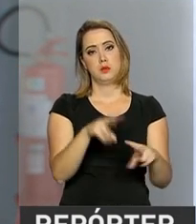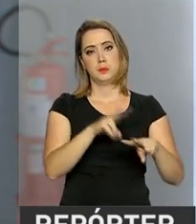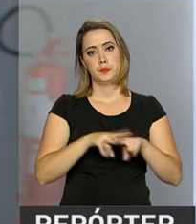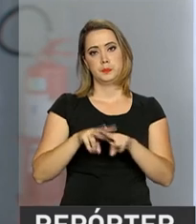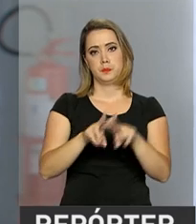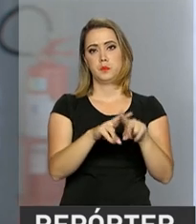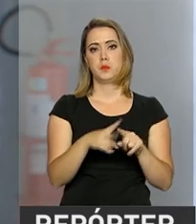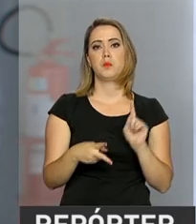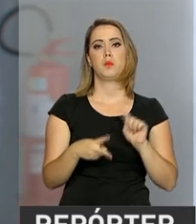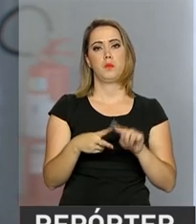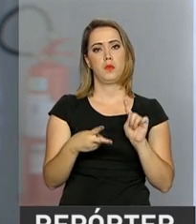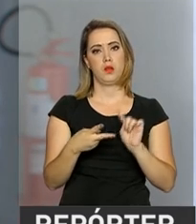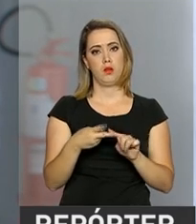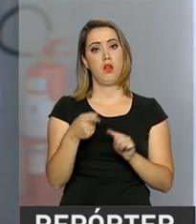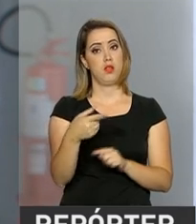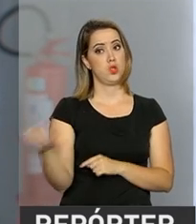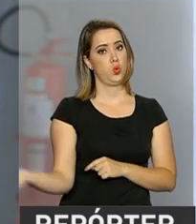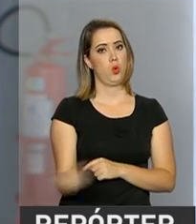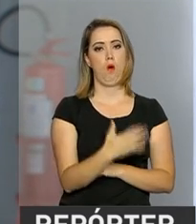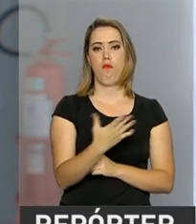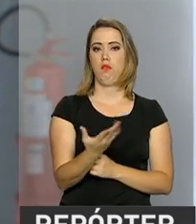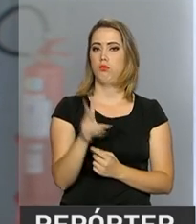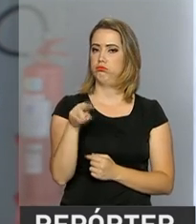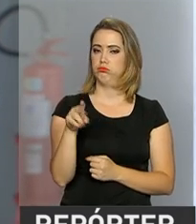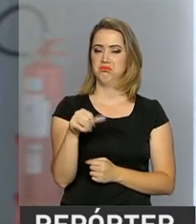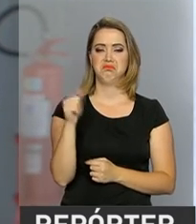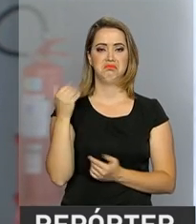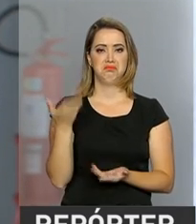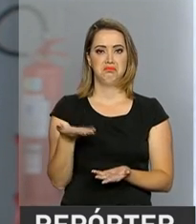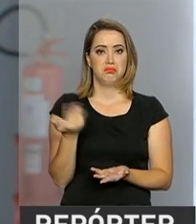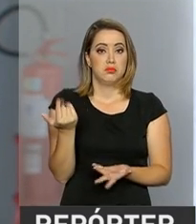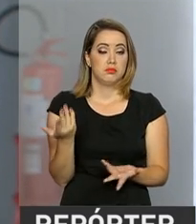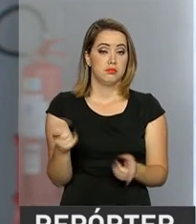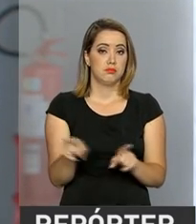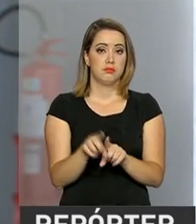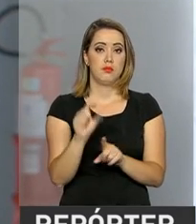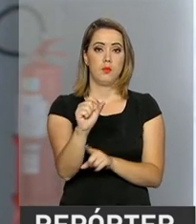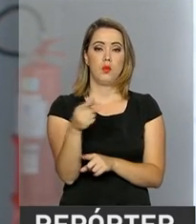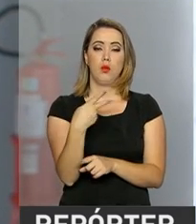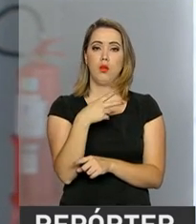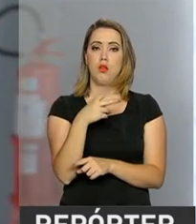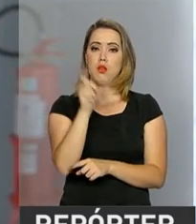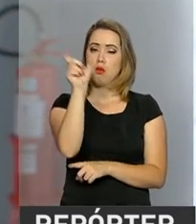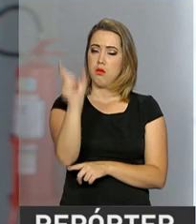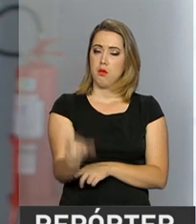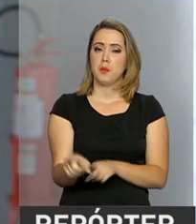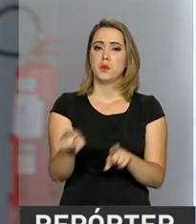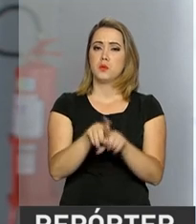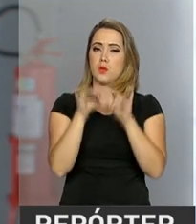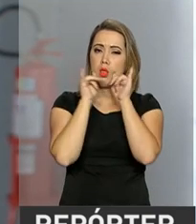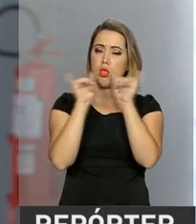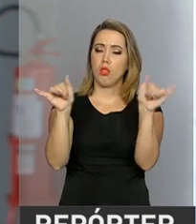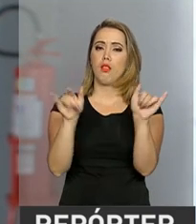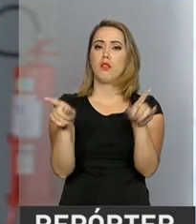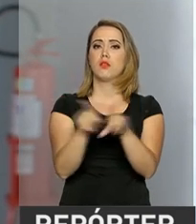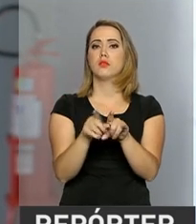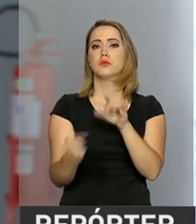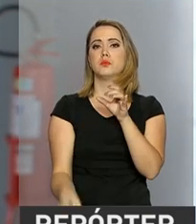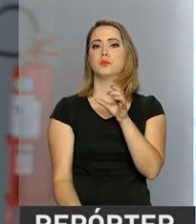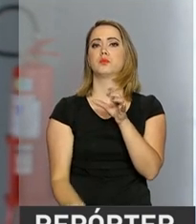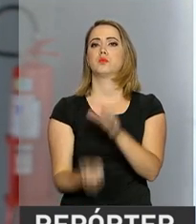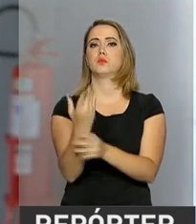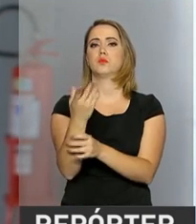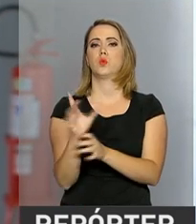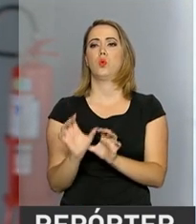iniciativas e de essa que é inédita o porta-voz da presidência da república Alexandre parola também anunciou a criação de